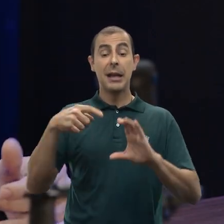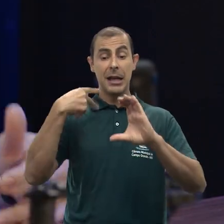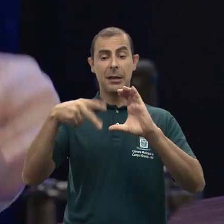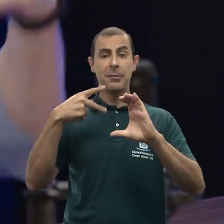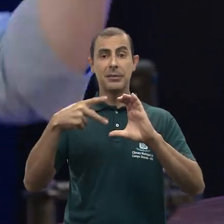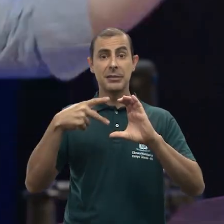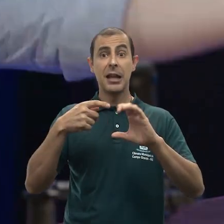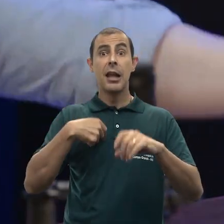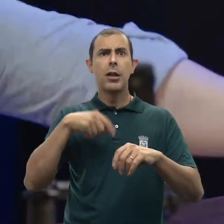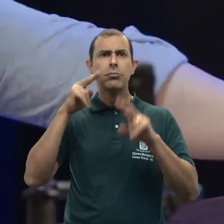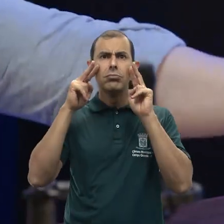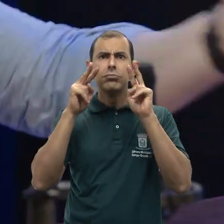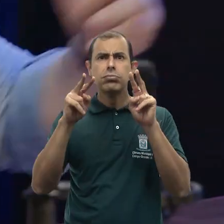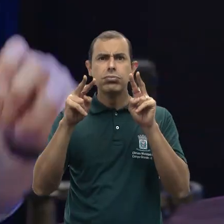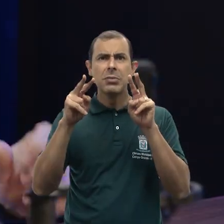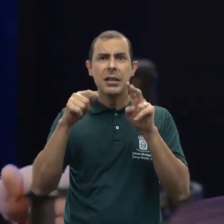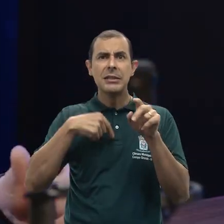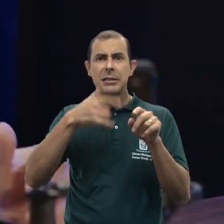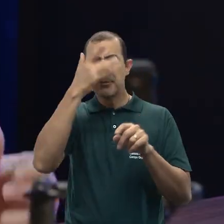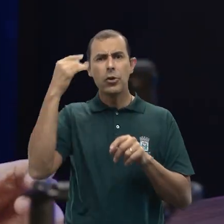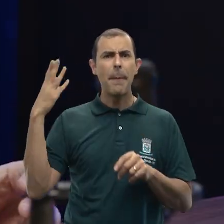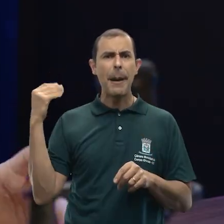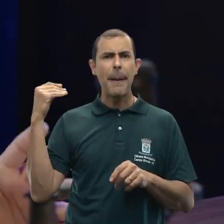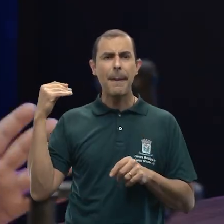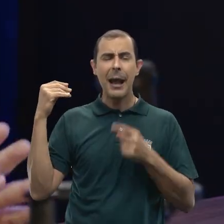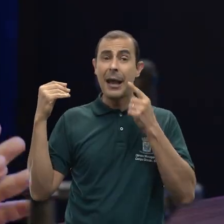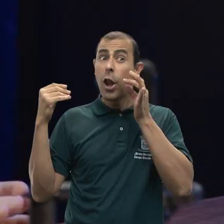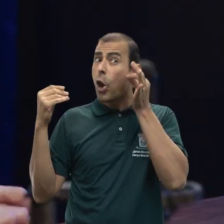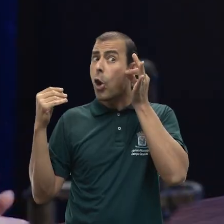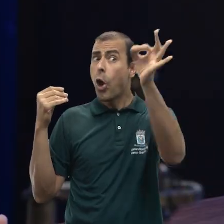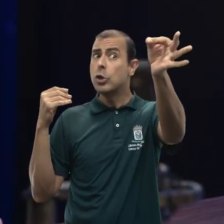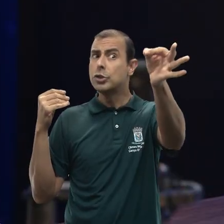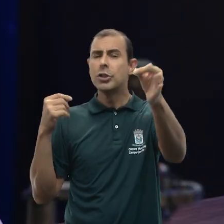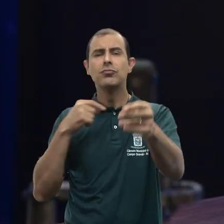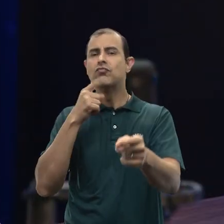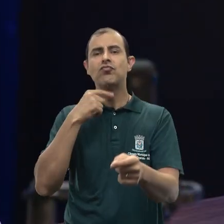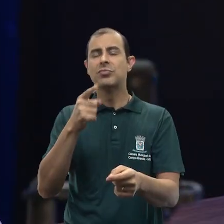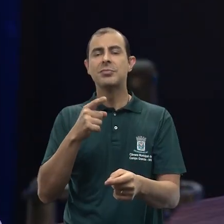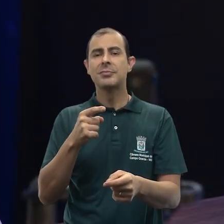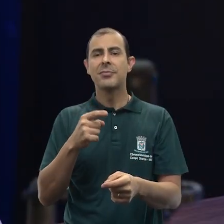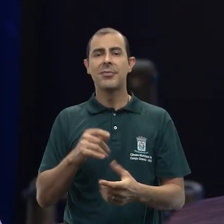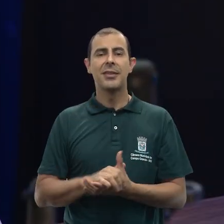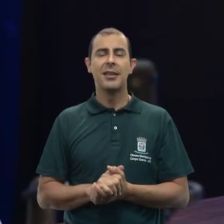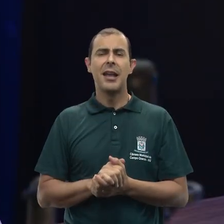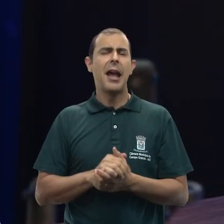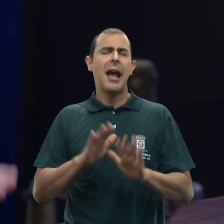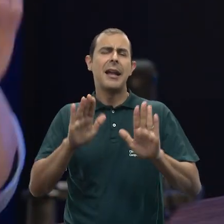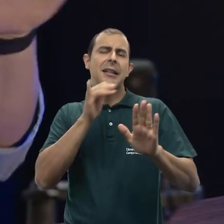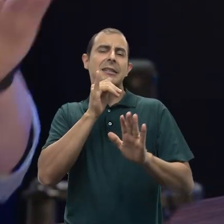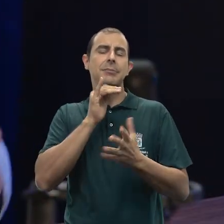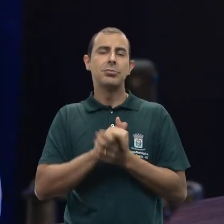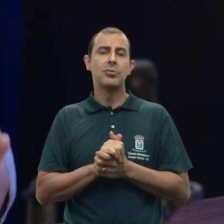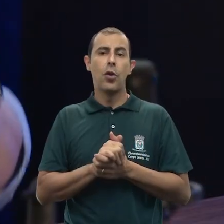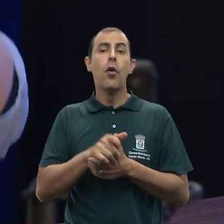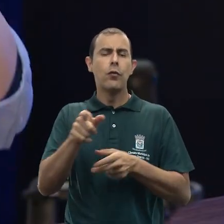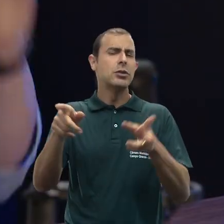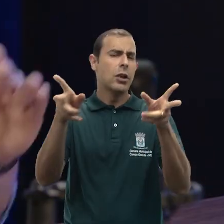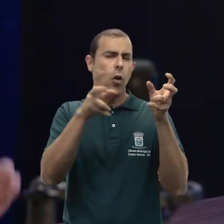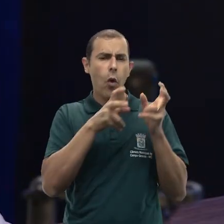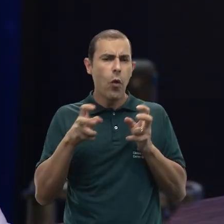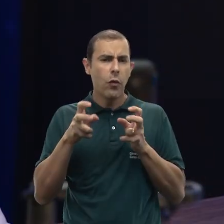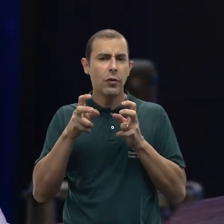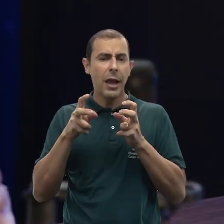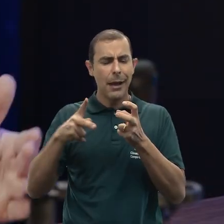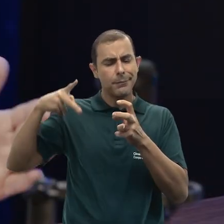falando do meu lado, eu não consigo compreender o que estão falando longe. Para as pessoas saberem como que é ouvir de um lado só. Pega tudo que você ouve e corta